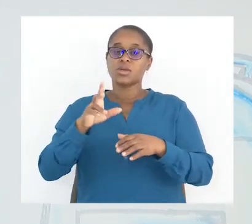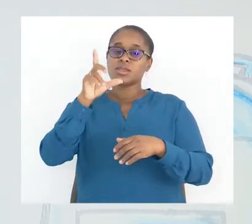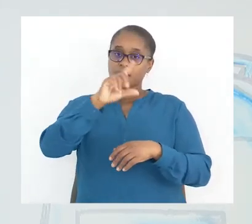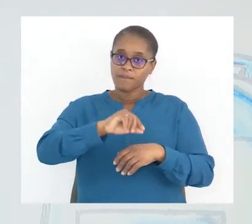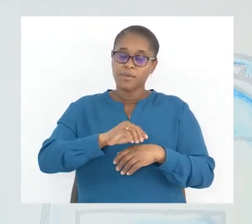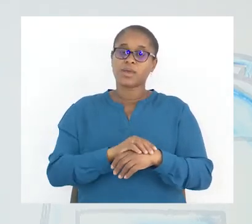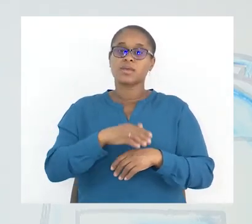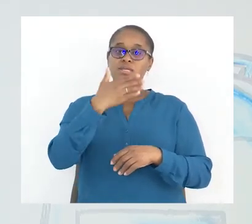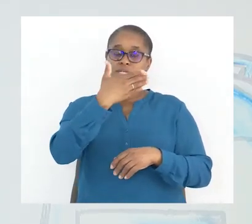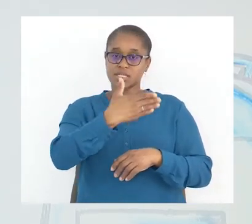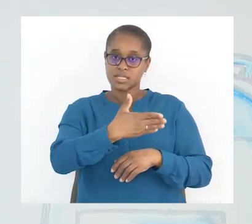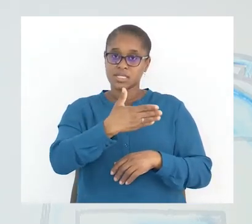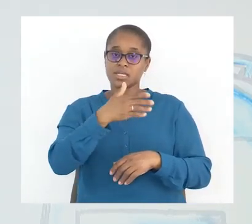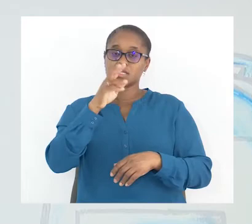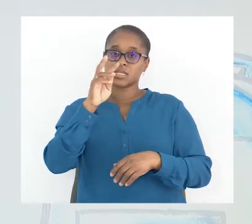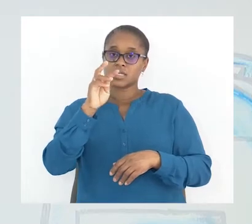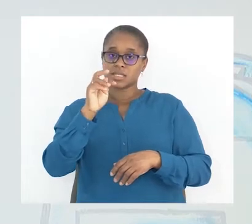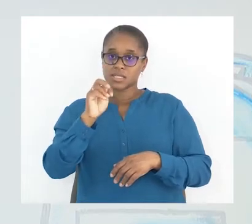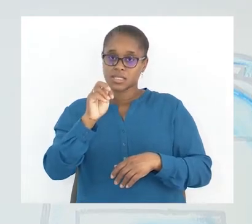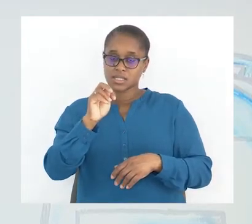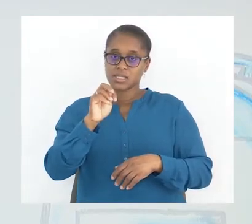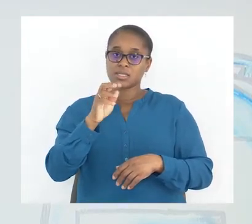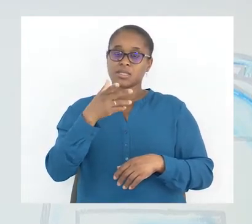também temos a página